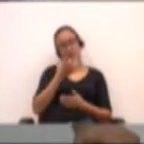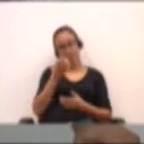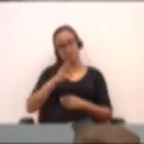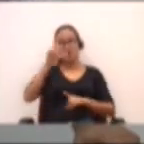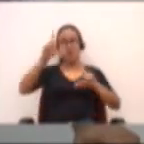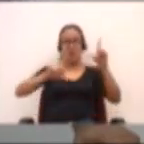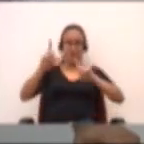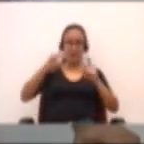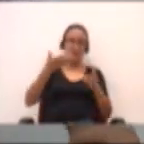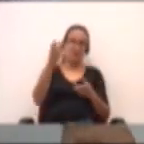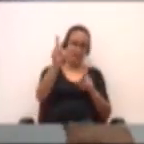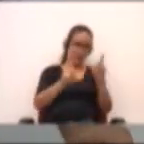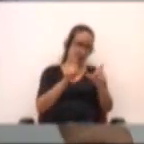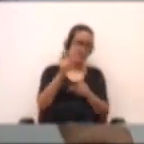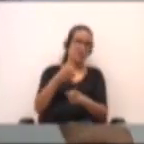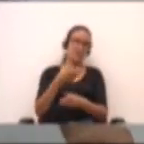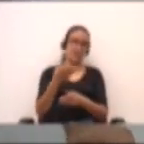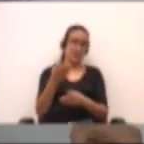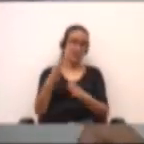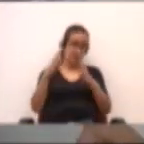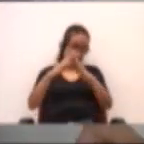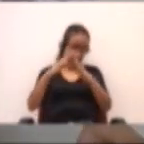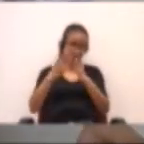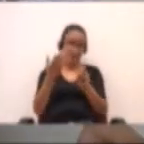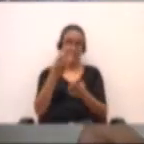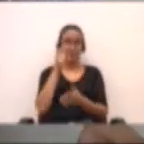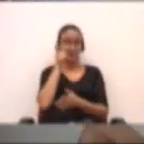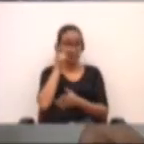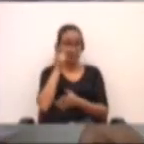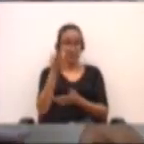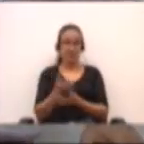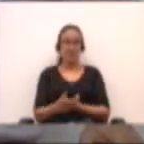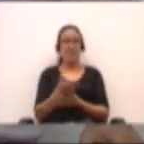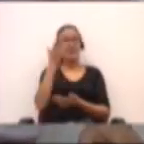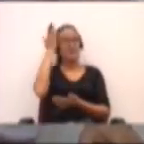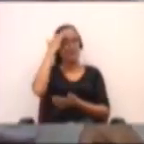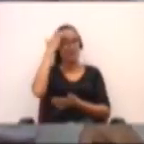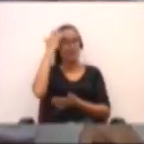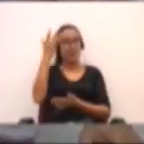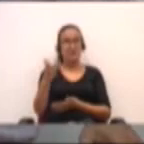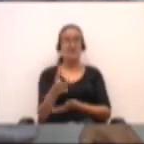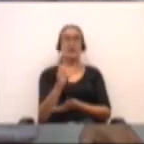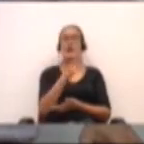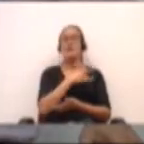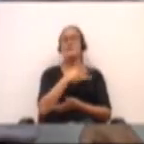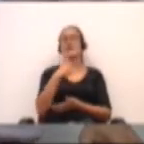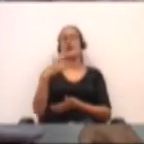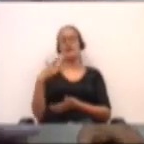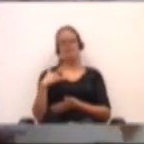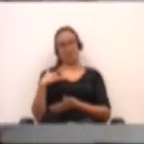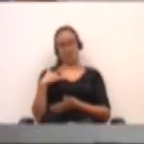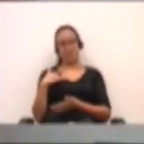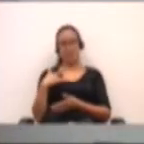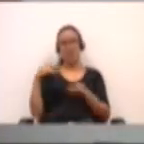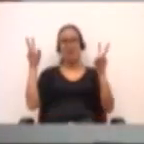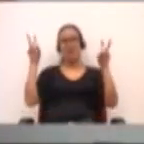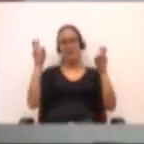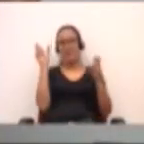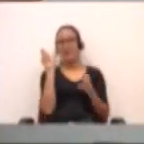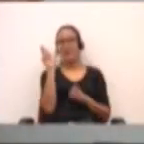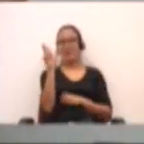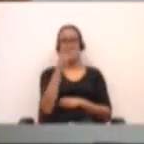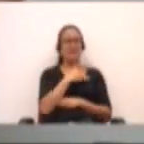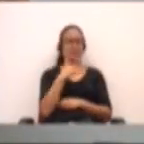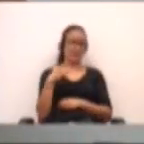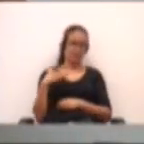que estão nos acompanhando, então soubessem do termo saúde que está sendo usado na cidade. Nós sabemos muito